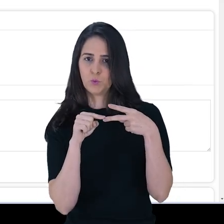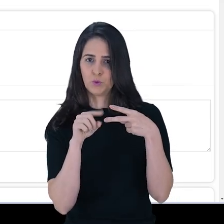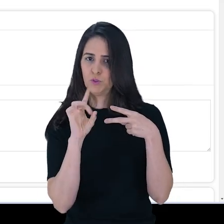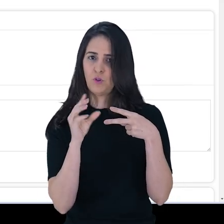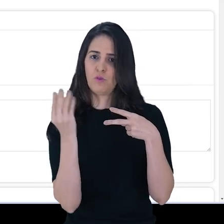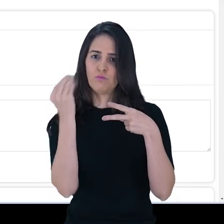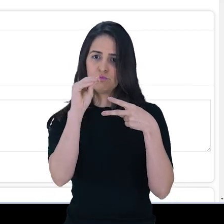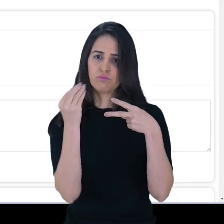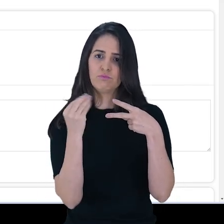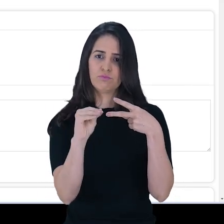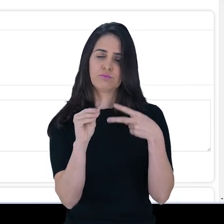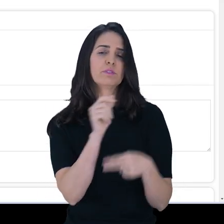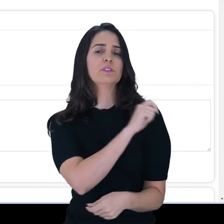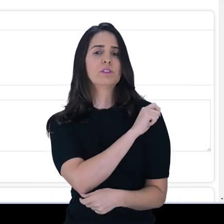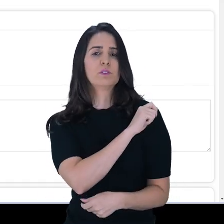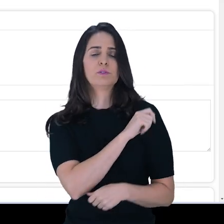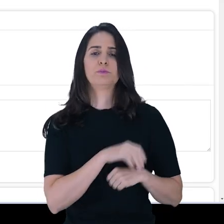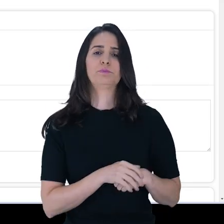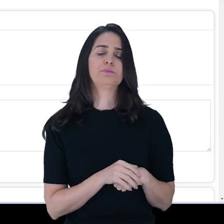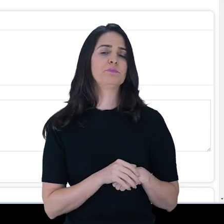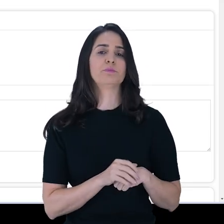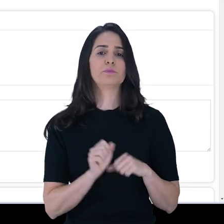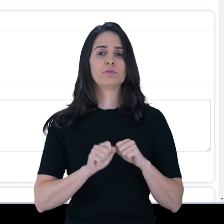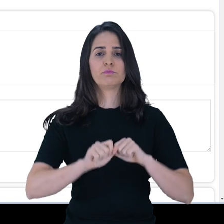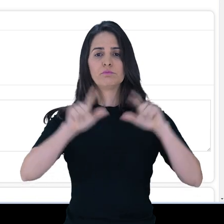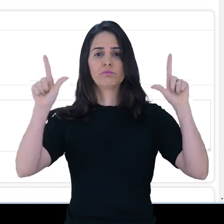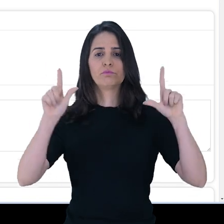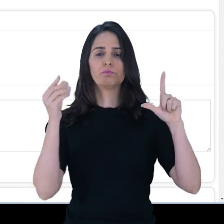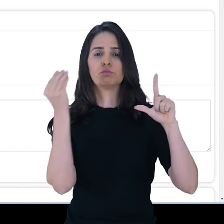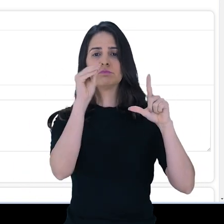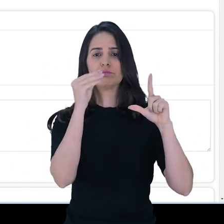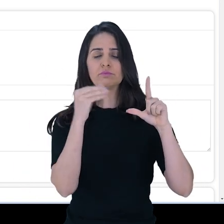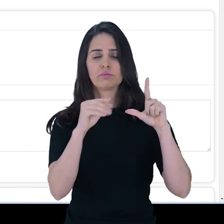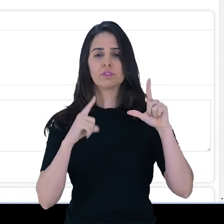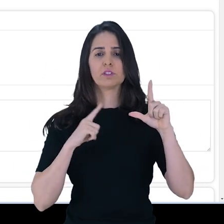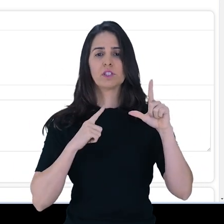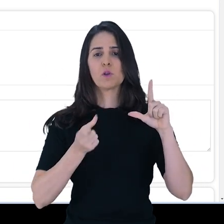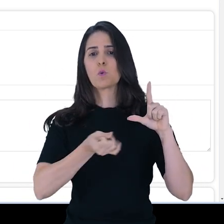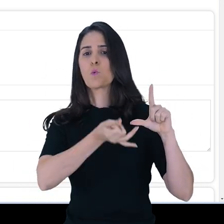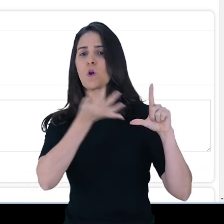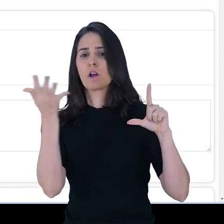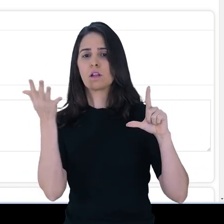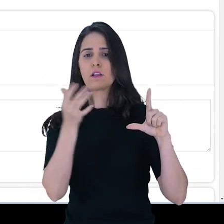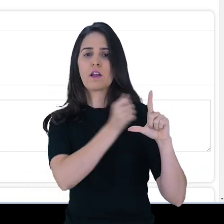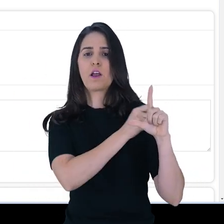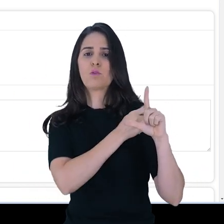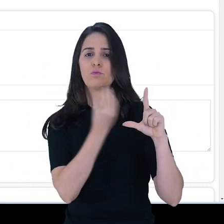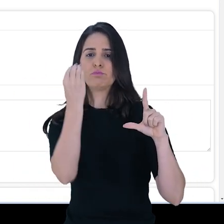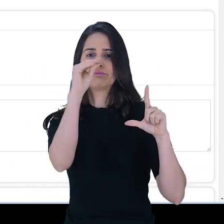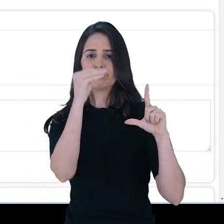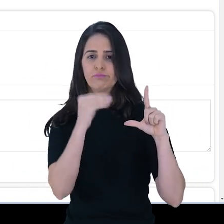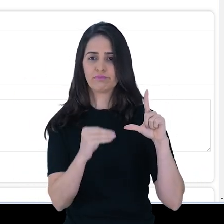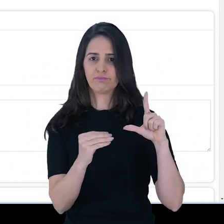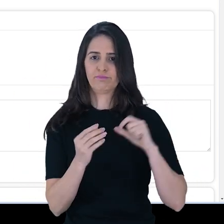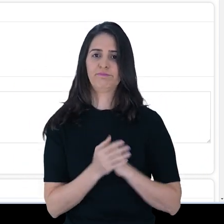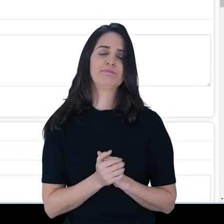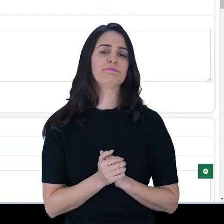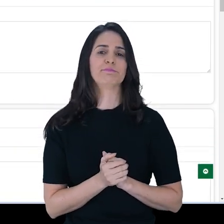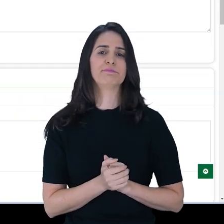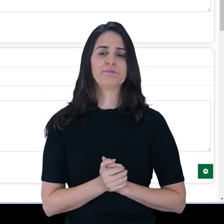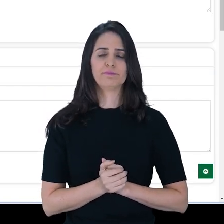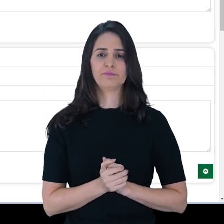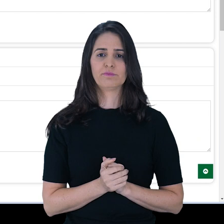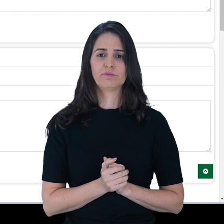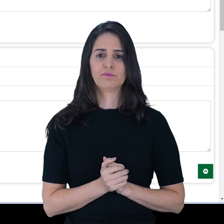postagens de alunos então sempre vai aparecer ali o número de postagens dos alunos aqui no caso